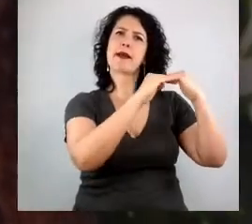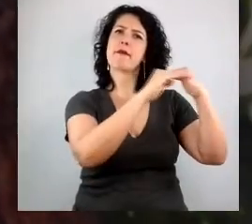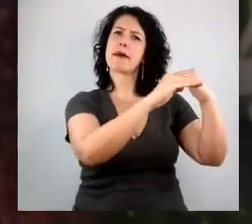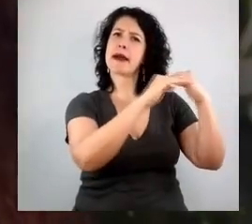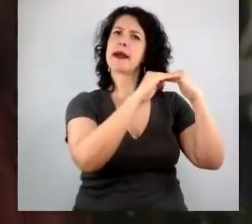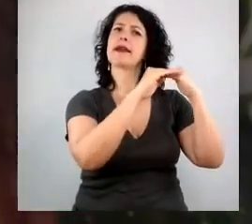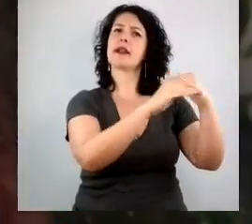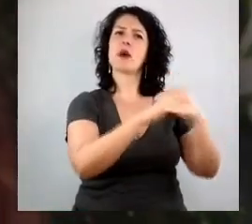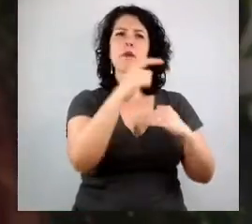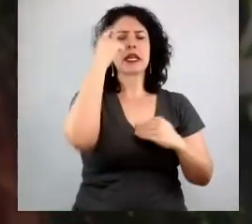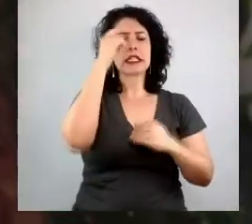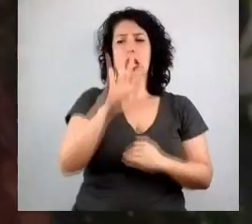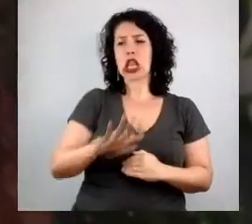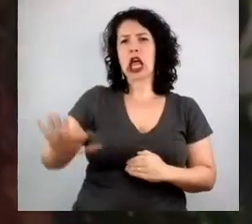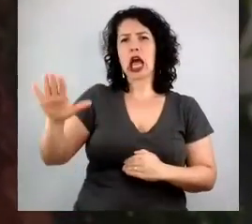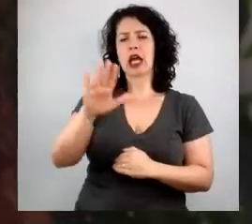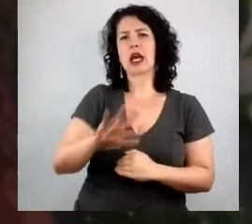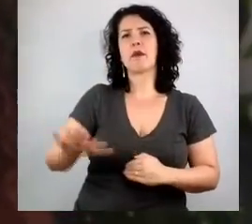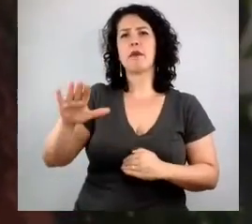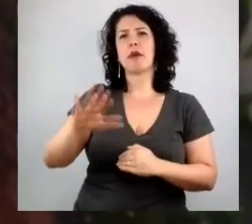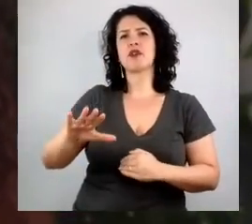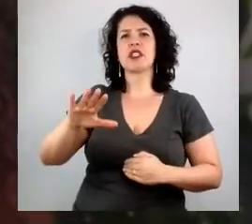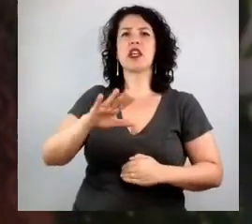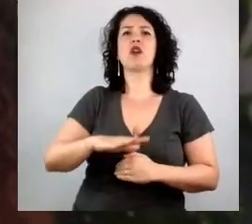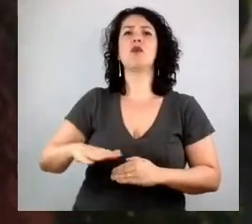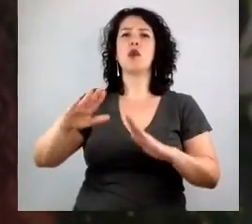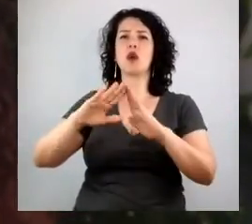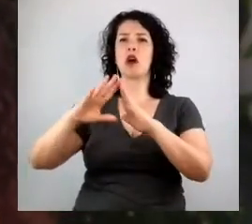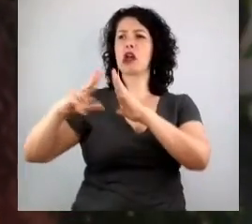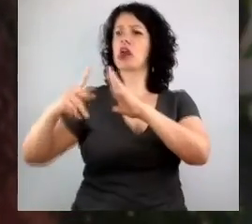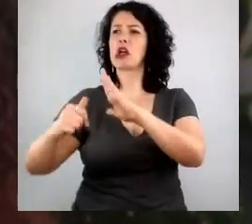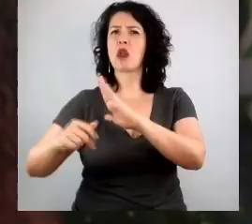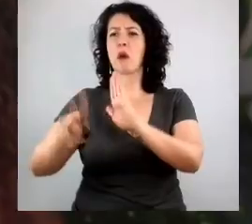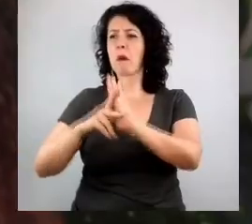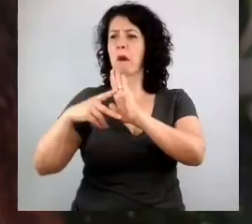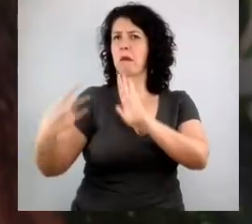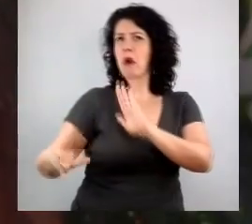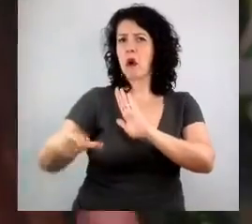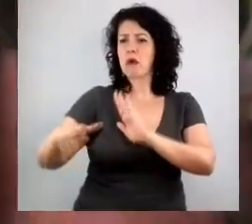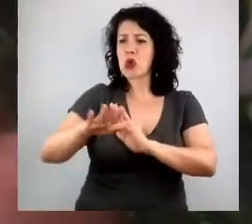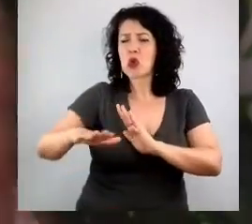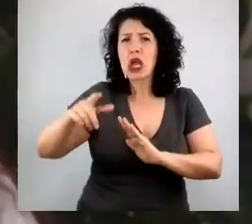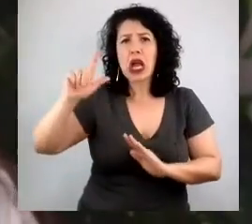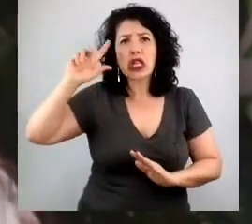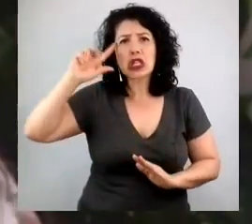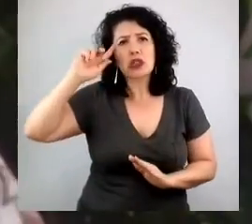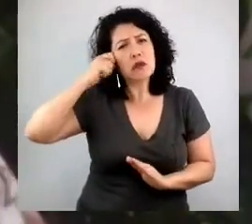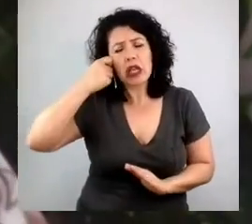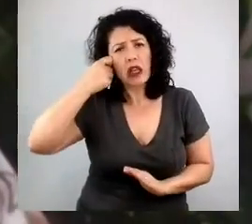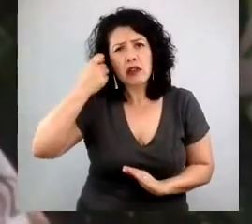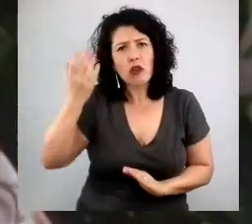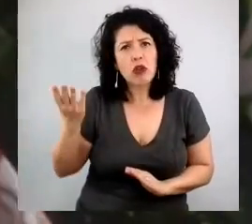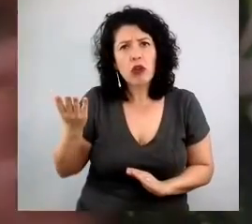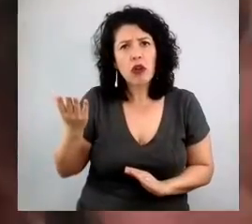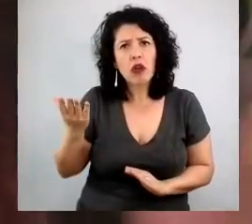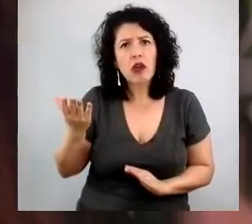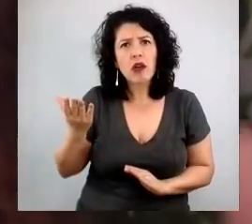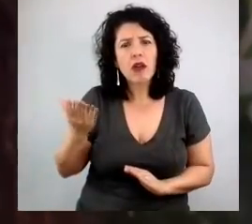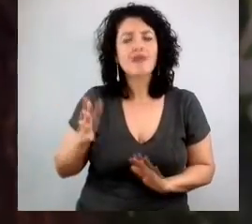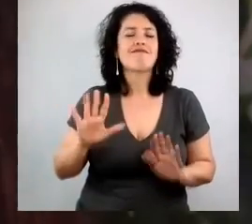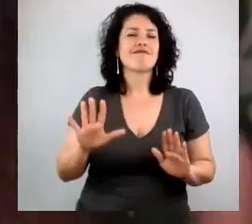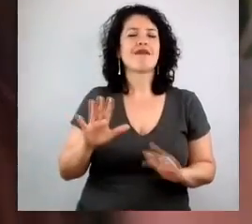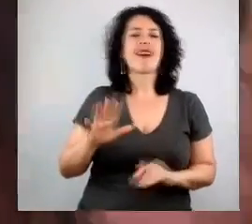negroides, menos oportunidades. A preta com traços finos ou magra é